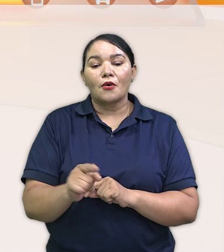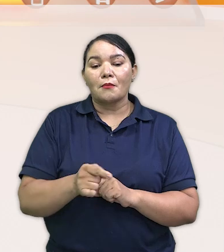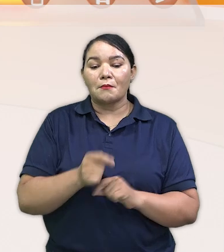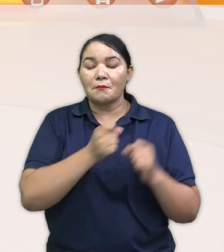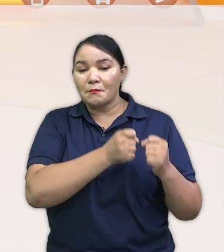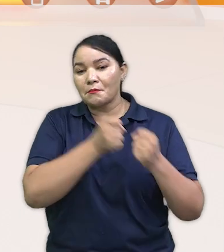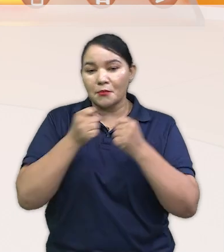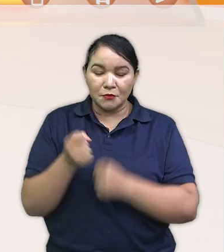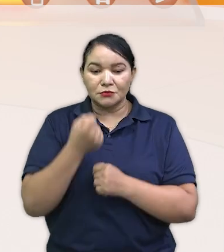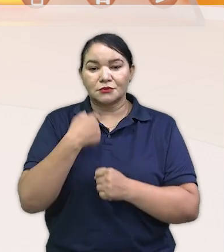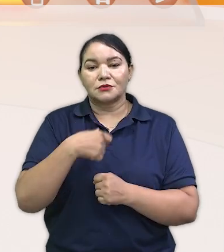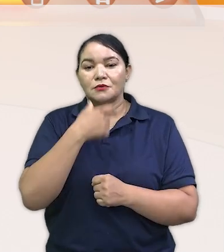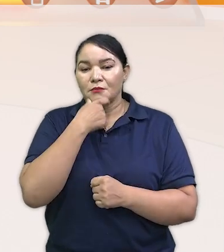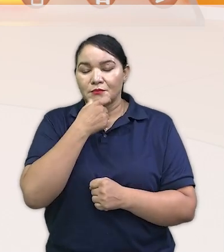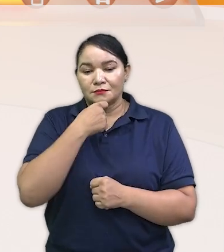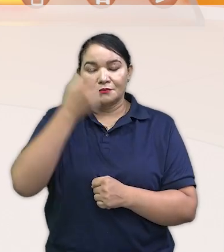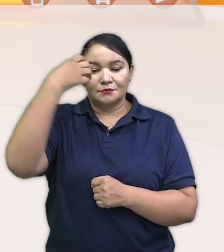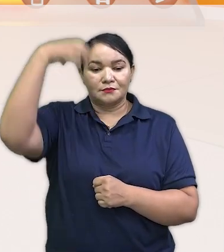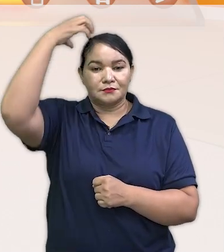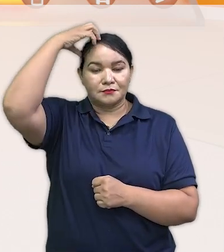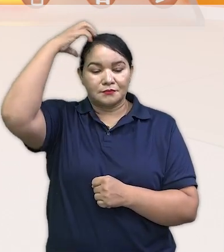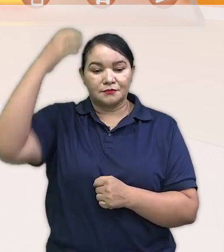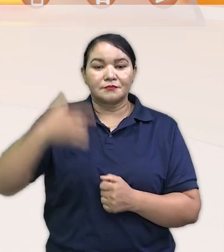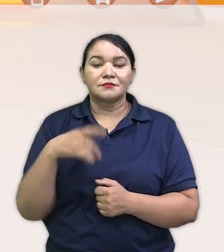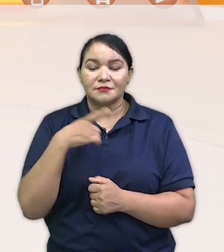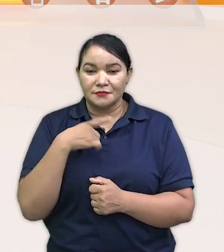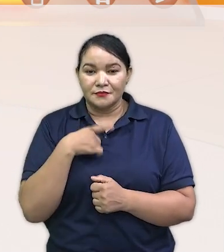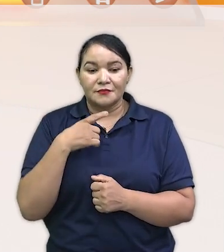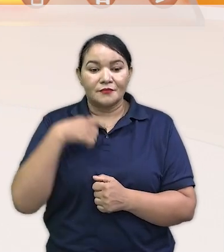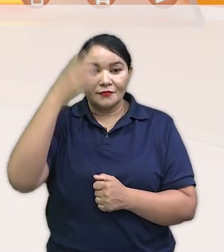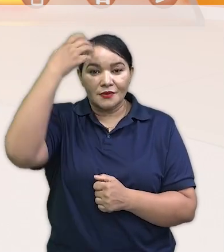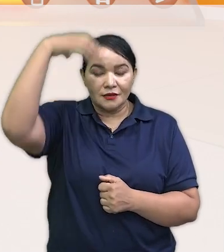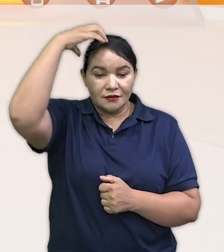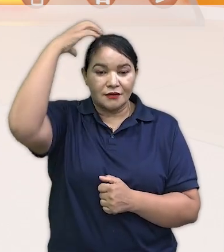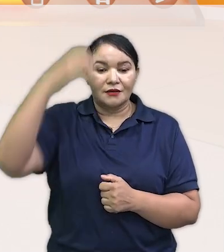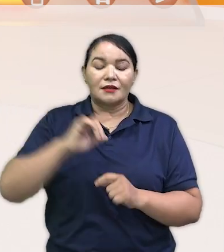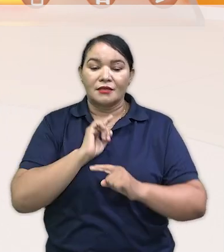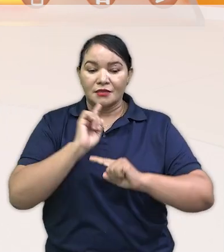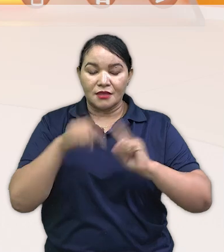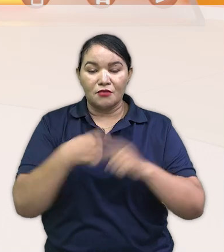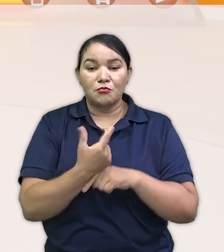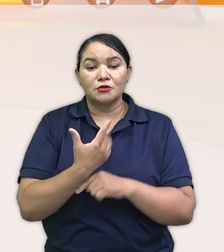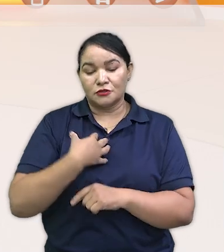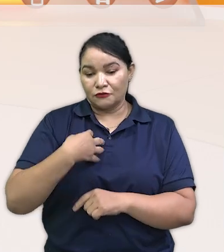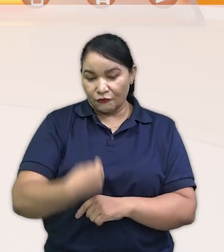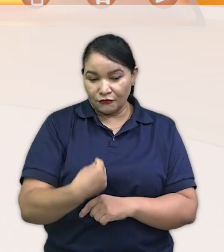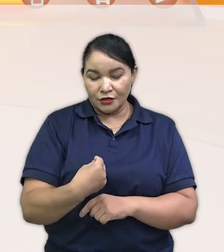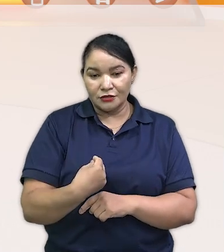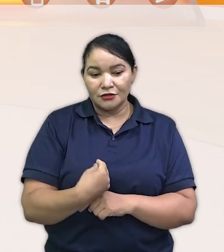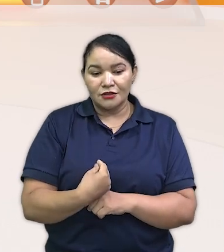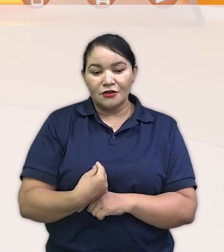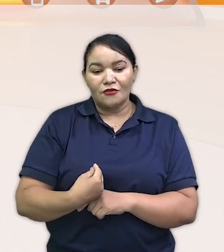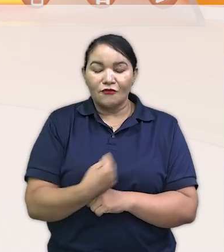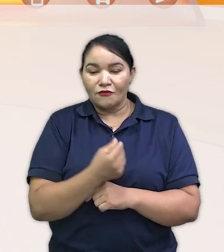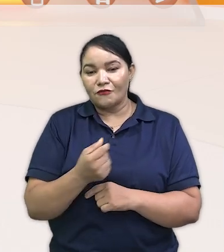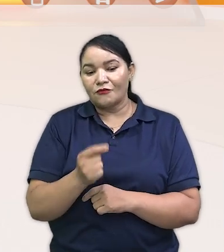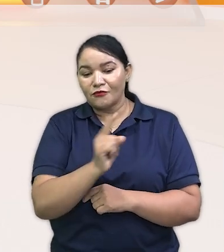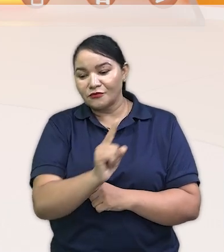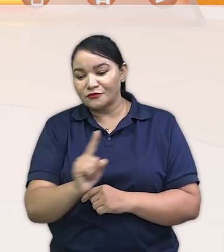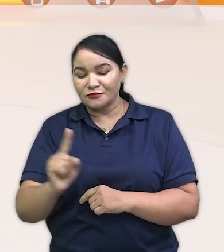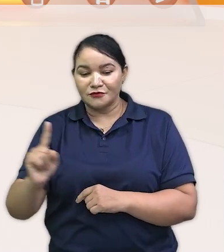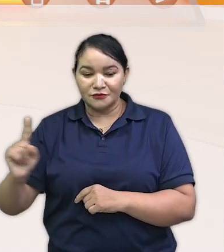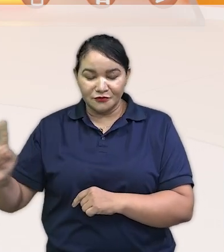o poder do monarca. Perfeito? Então, nós tivemos um rei aqui, né? Nós tivemos depois o filho dele, ele foi embora, né? Vai